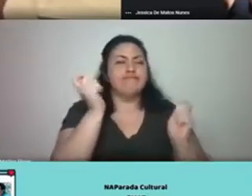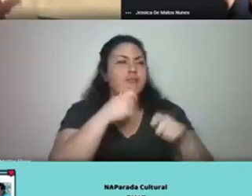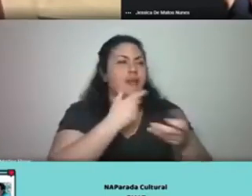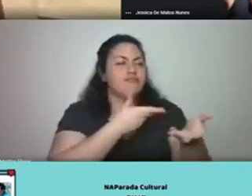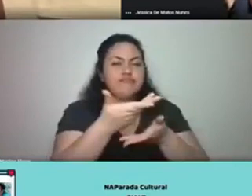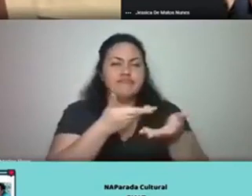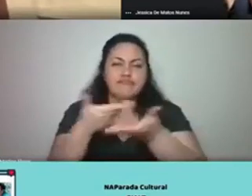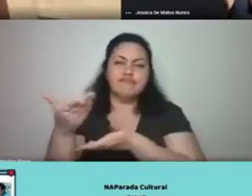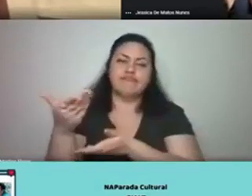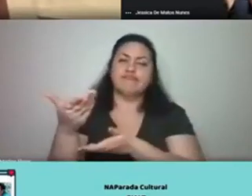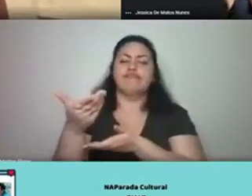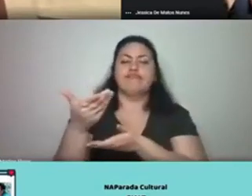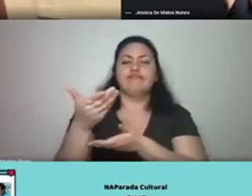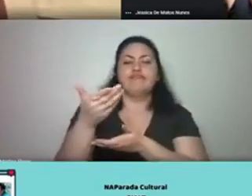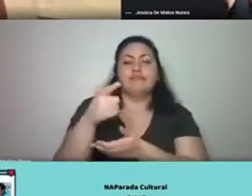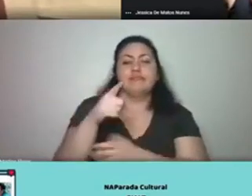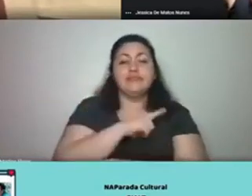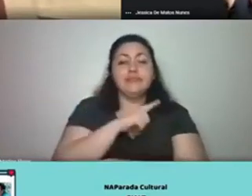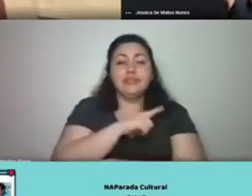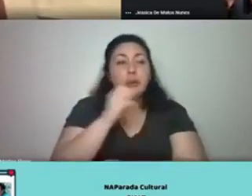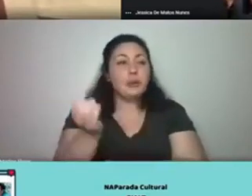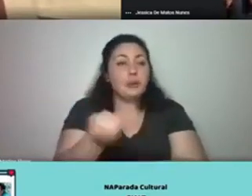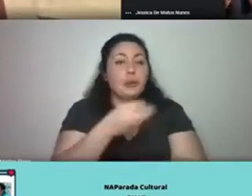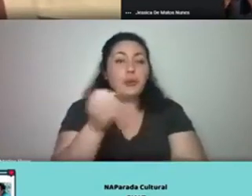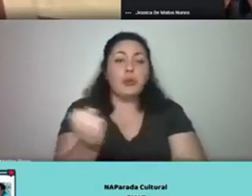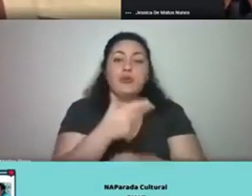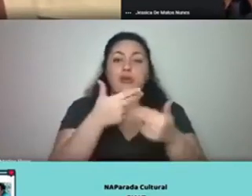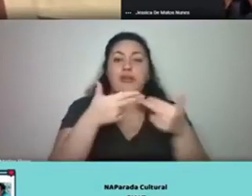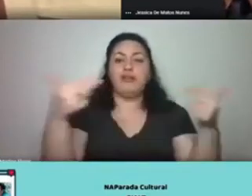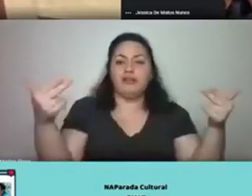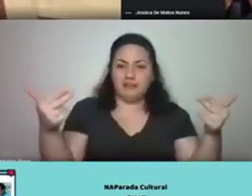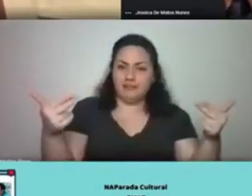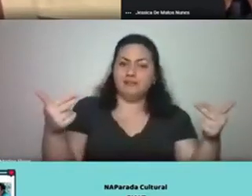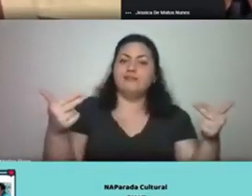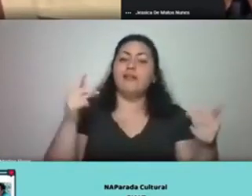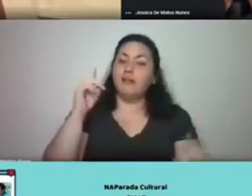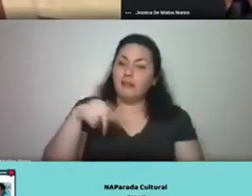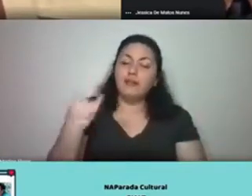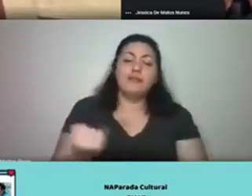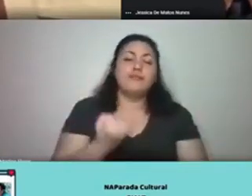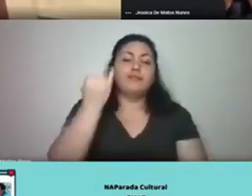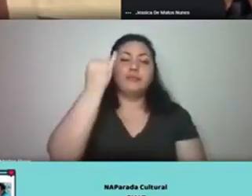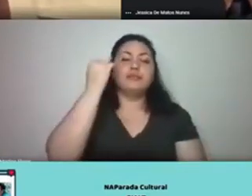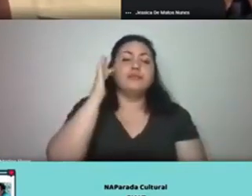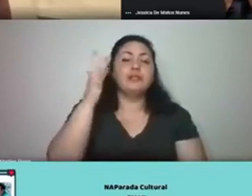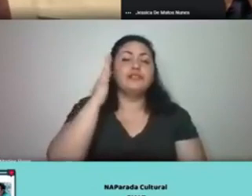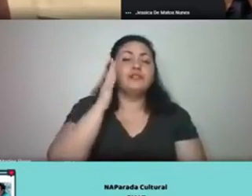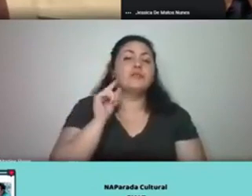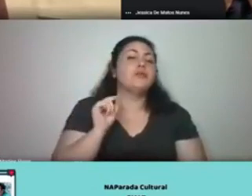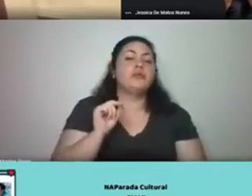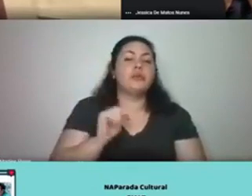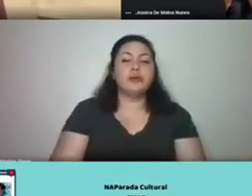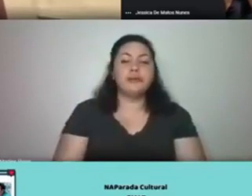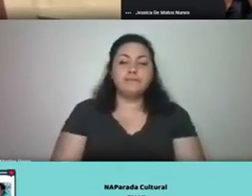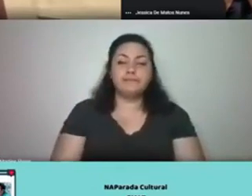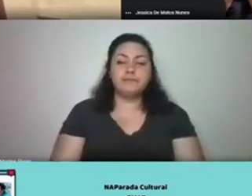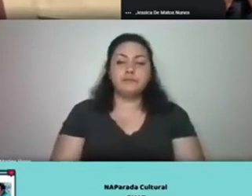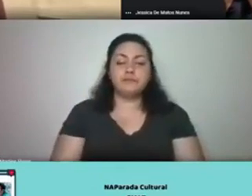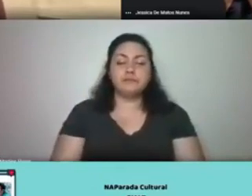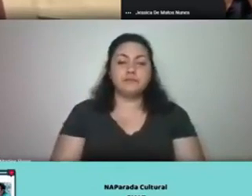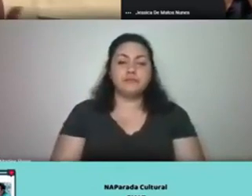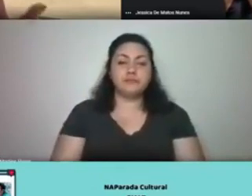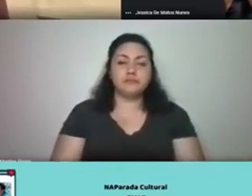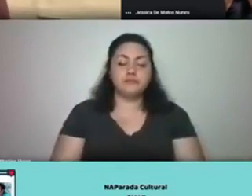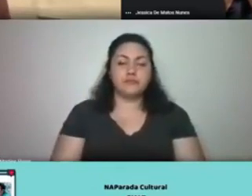de tantos momentos novos, é importante a gente pensar quem são as pessoas que